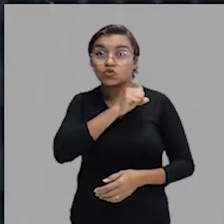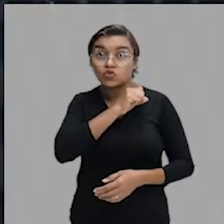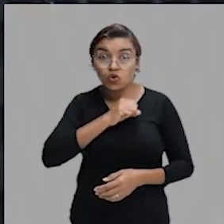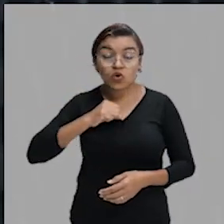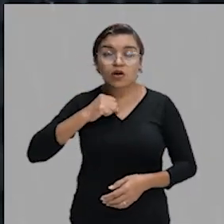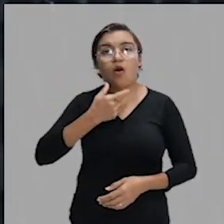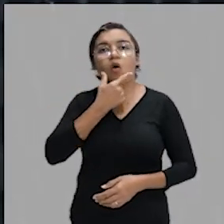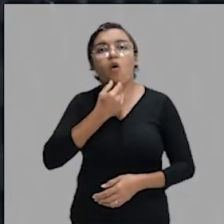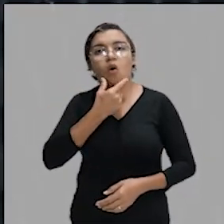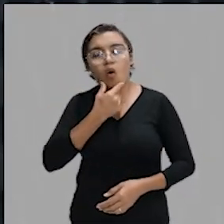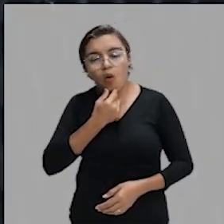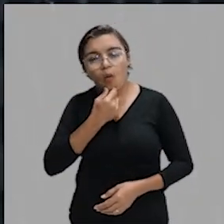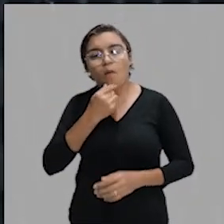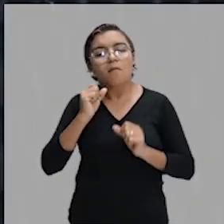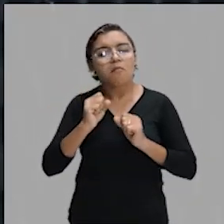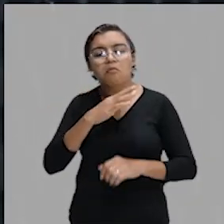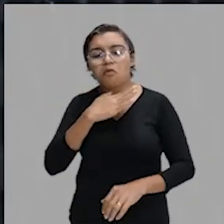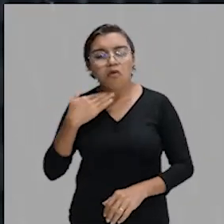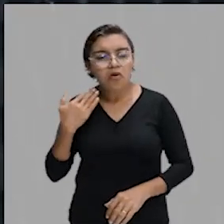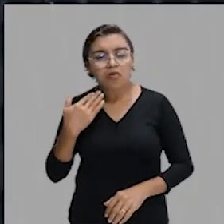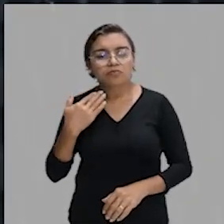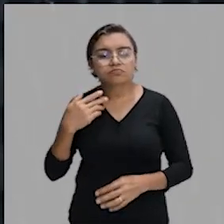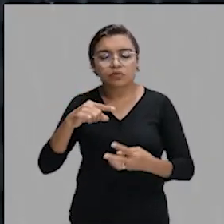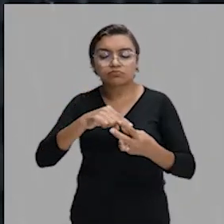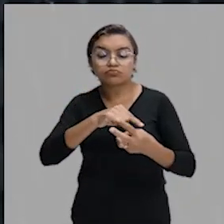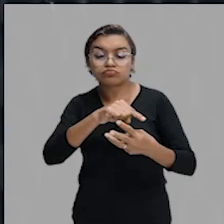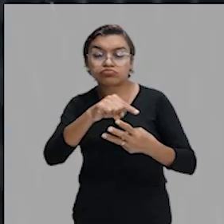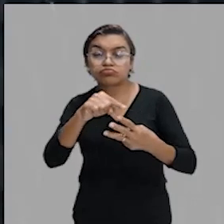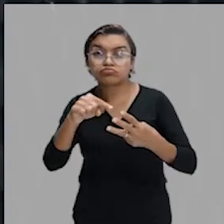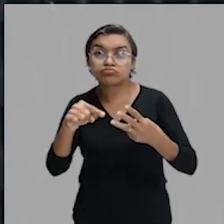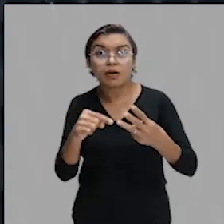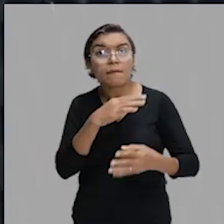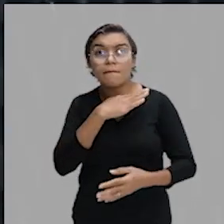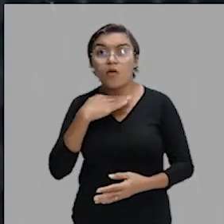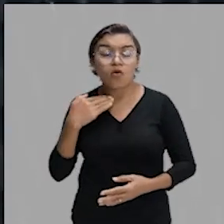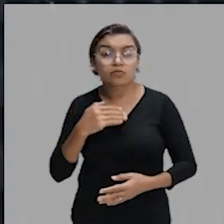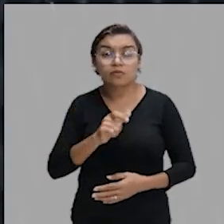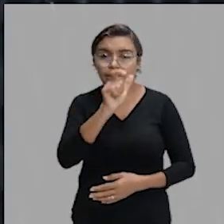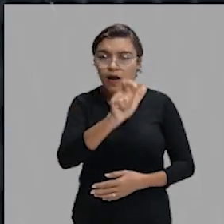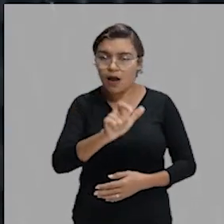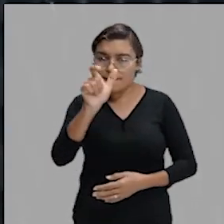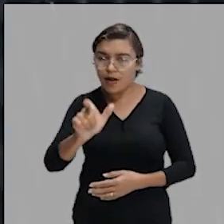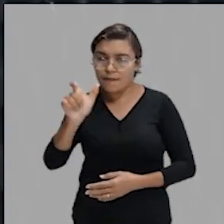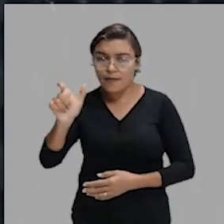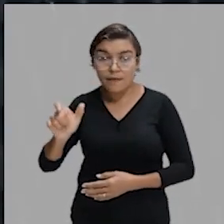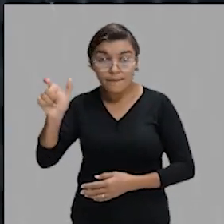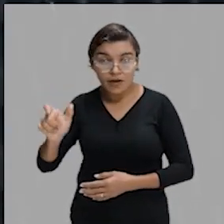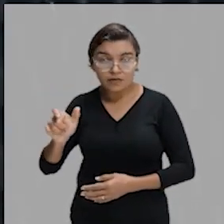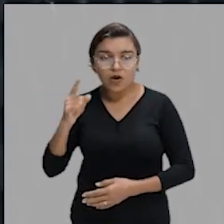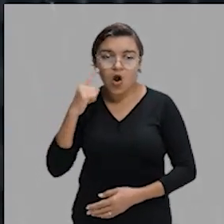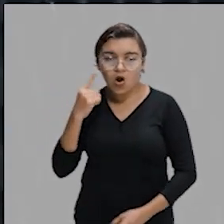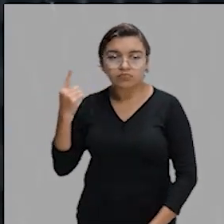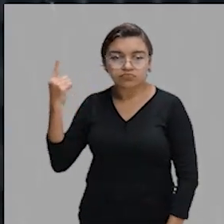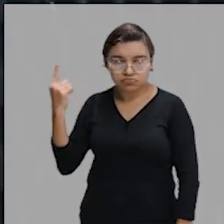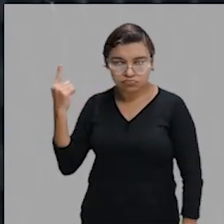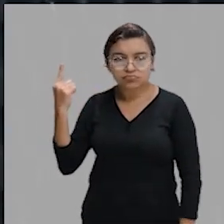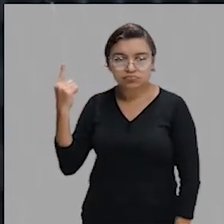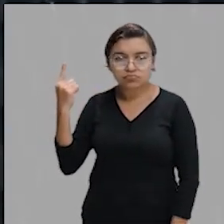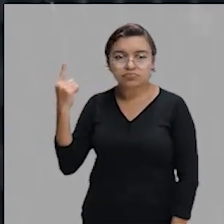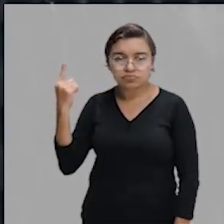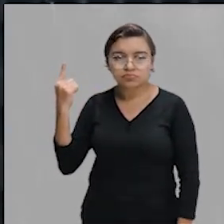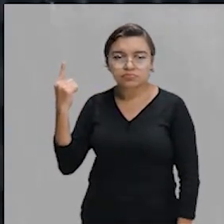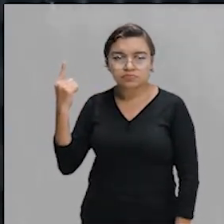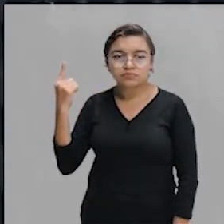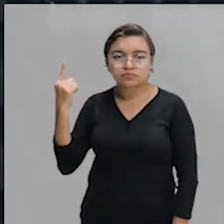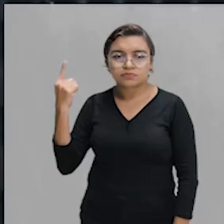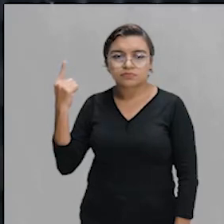Platão é homem imortal, Aristóteles é homem imortal. Olha só, Sócrates é homem imortal, Platão é homem imortal, Aristóteles